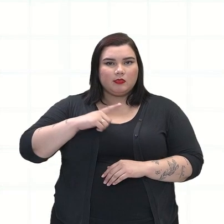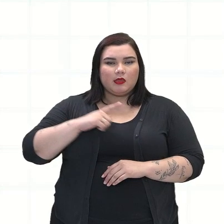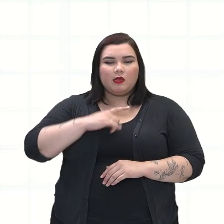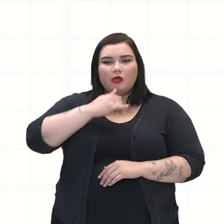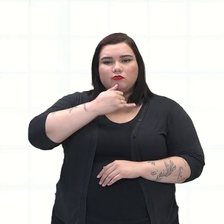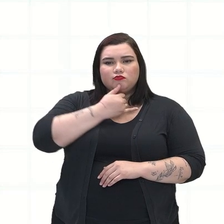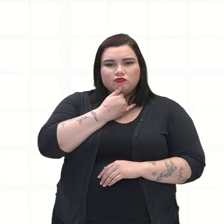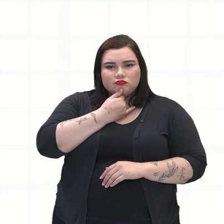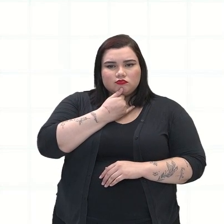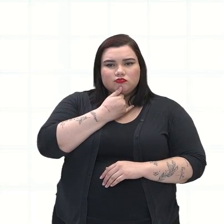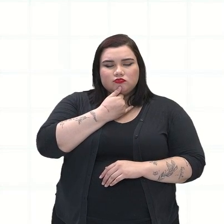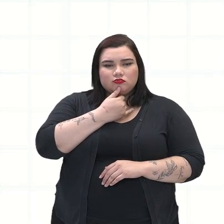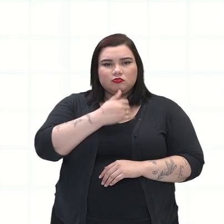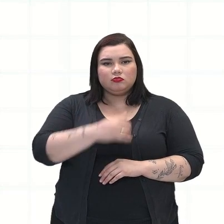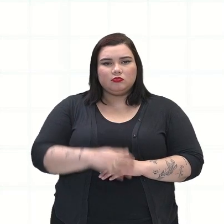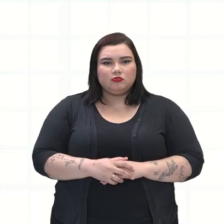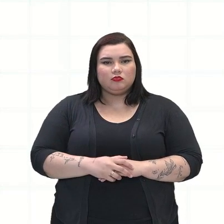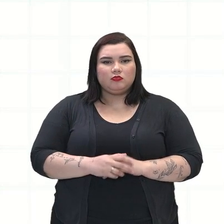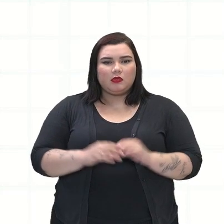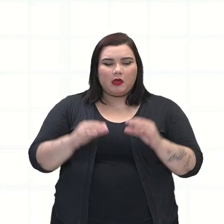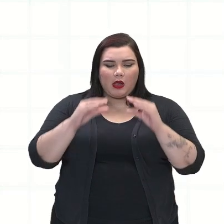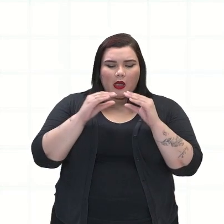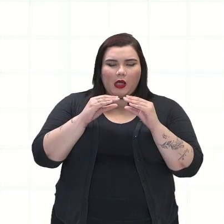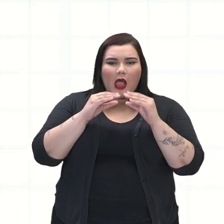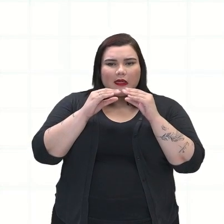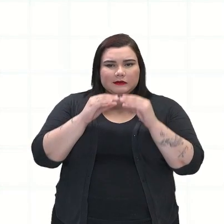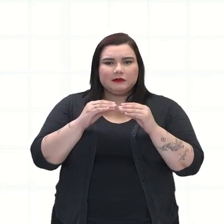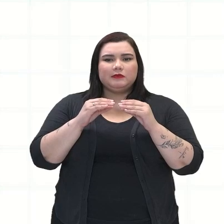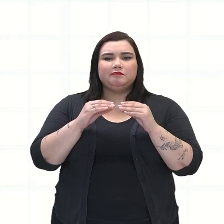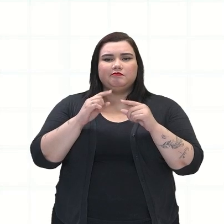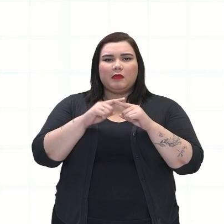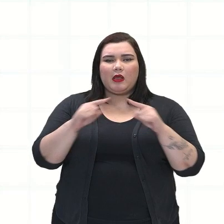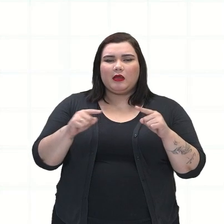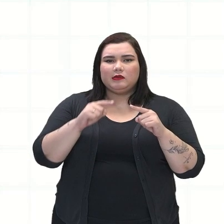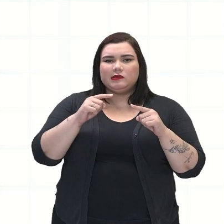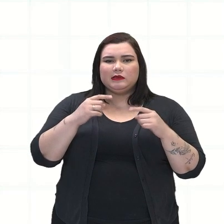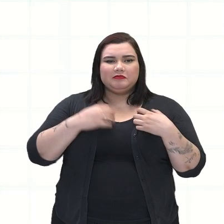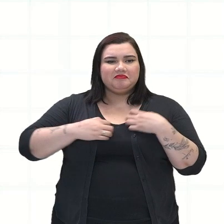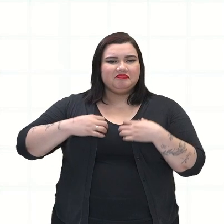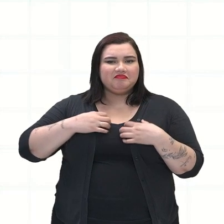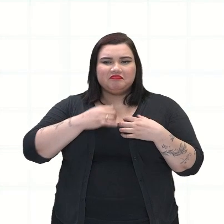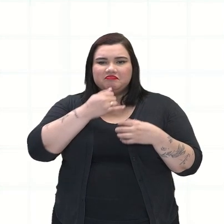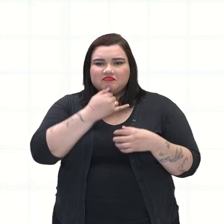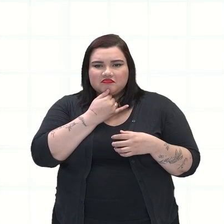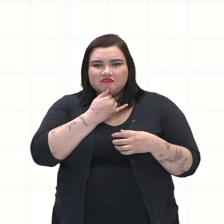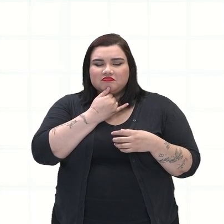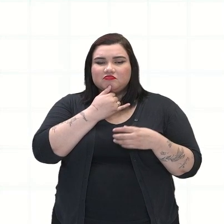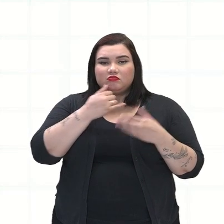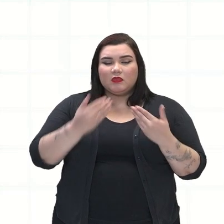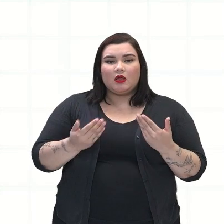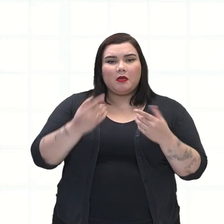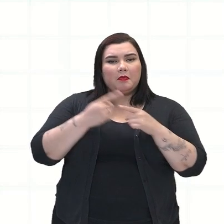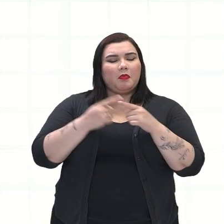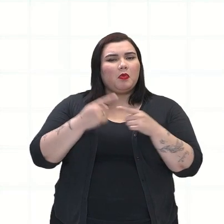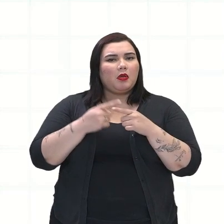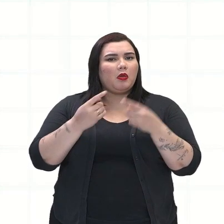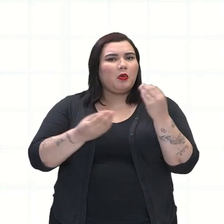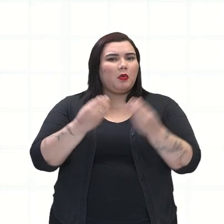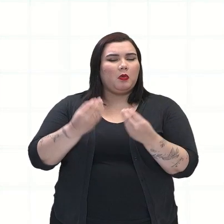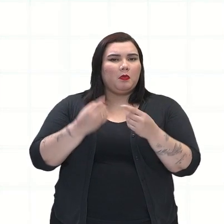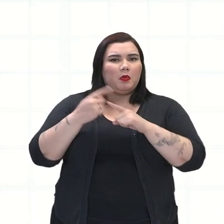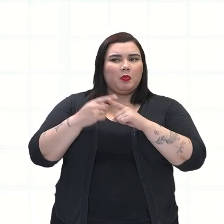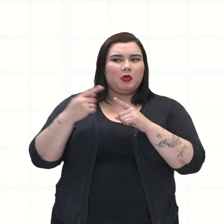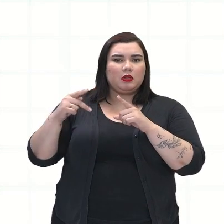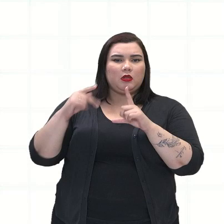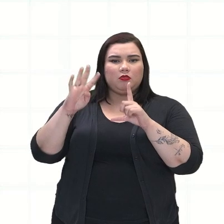chateado, né? Ele tá com o sanduíche na mão, mas o calendário, ao contrário do calendário da Dani, não tá marcado nenhum